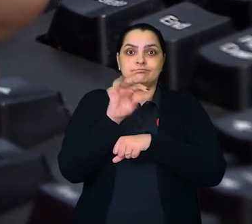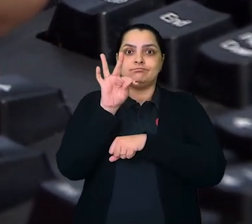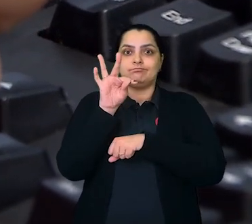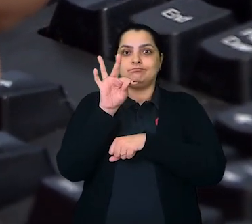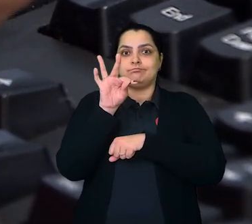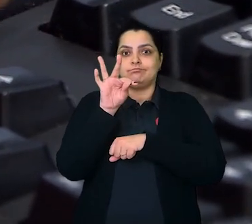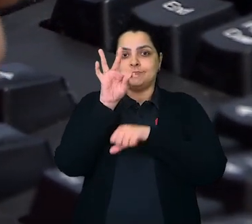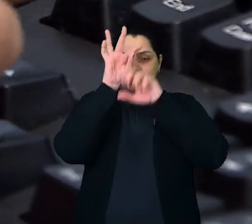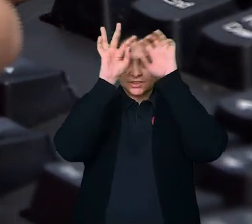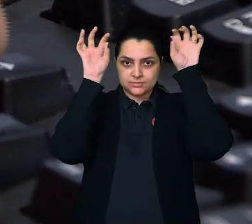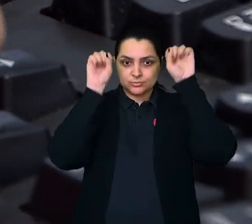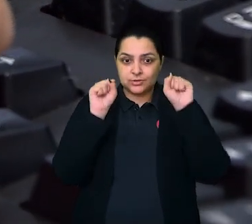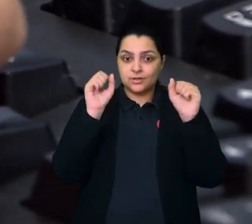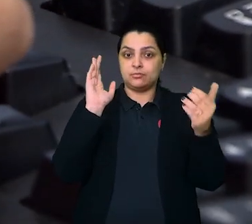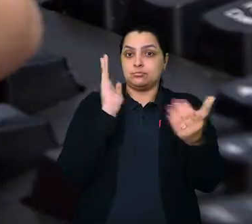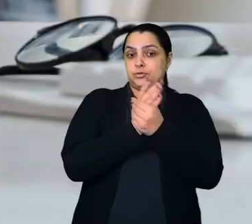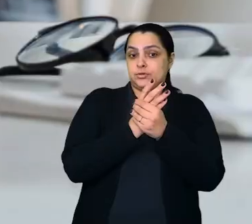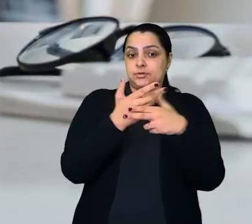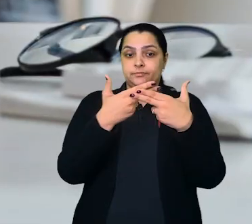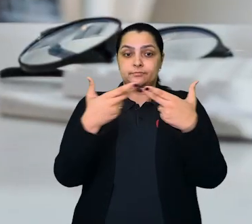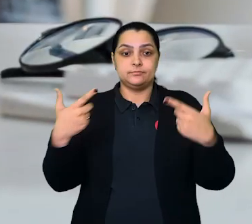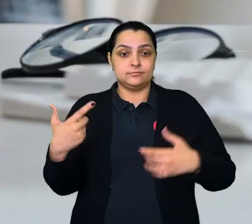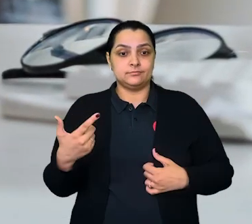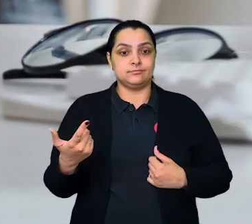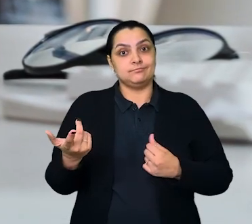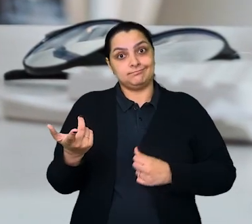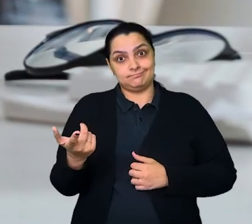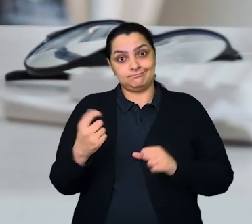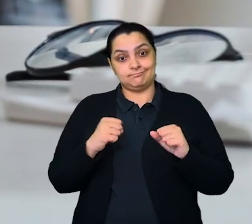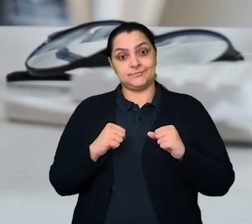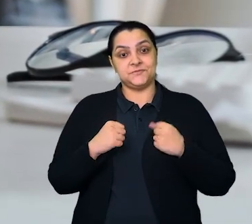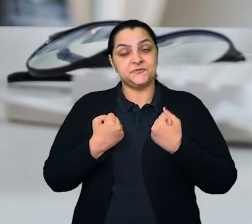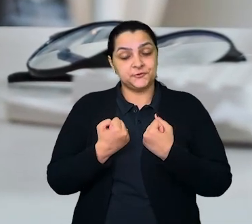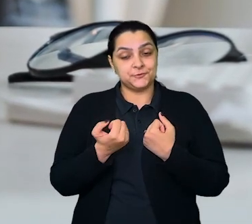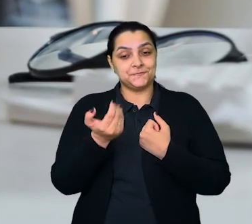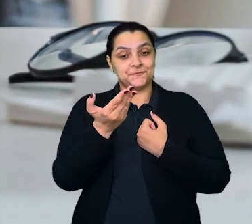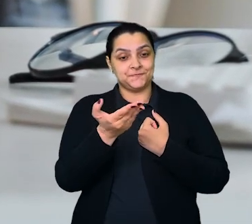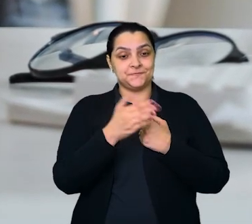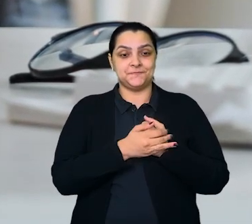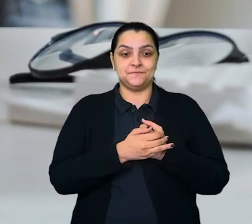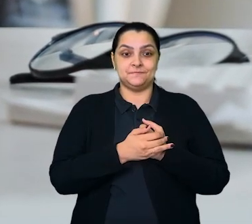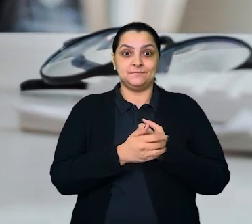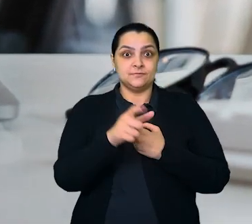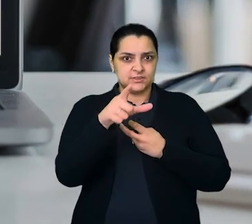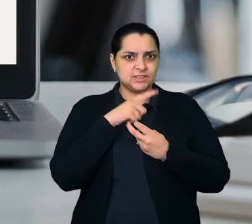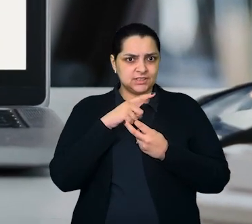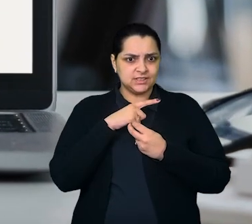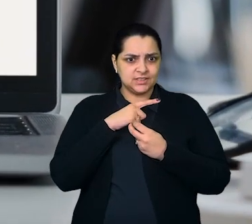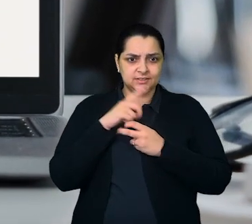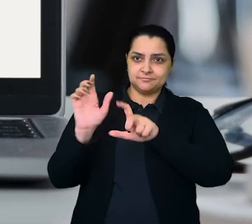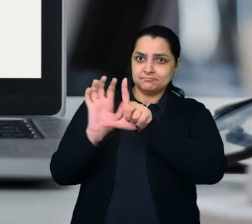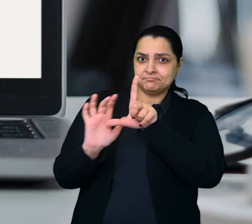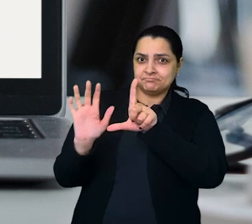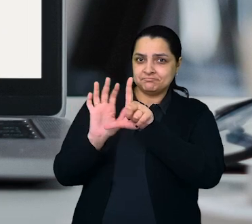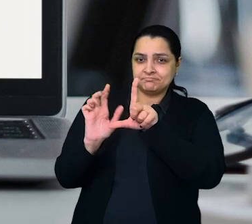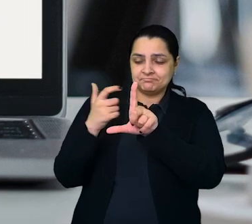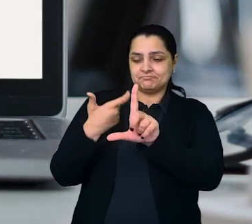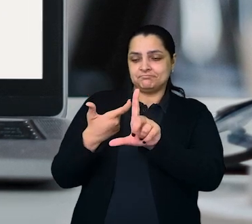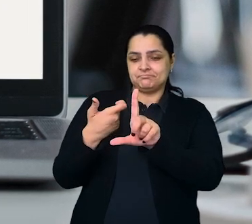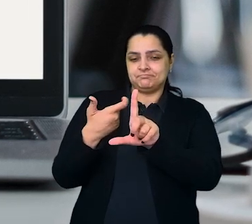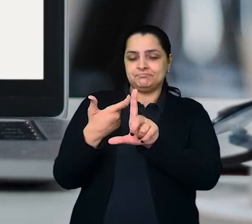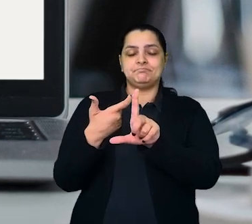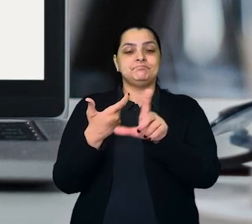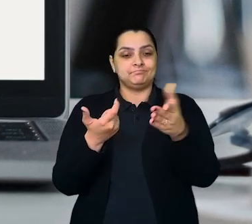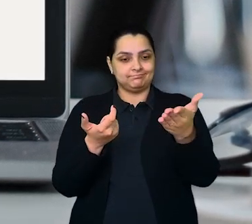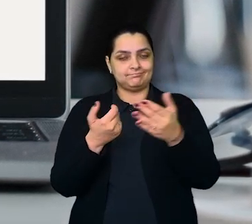tribunal com alguma ação trabalhista. Não custa reforçar. Tem uma conta no LinkedIn? Acesse o QR Code